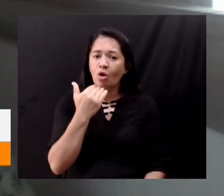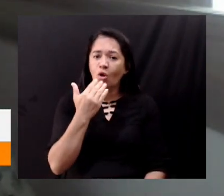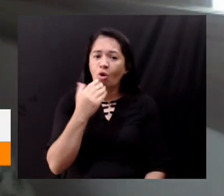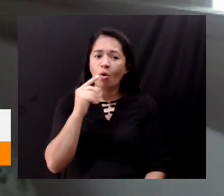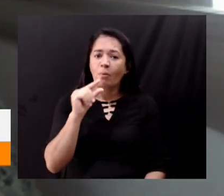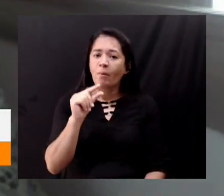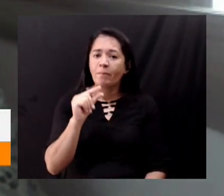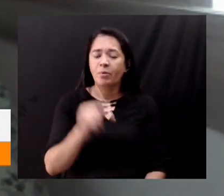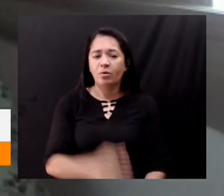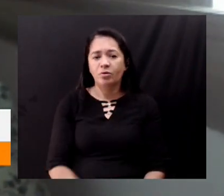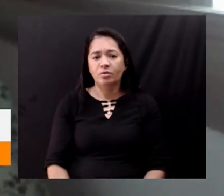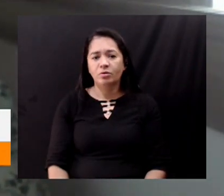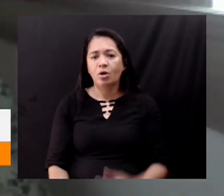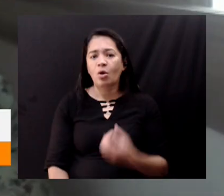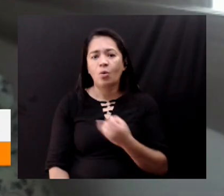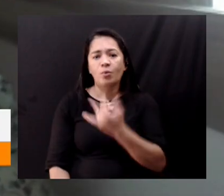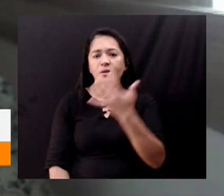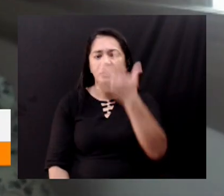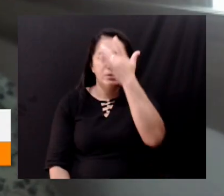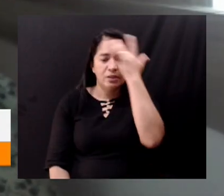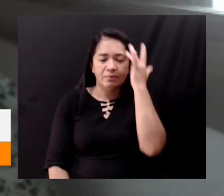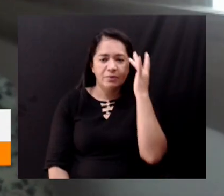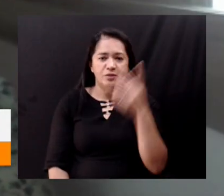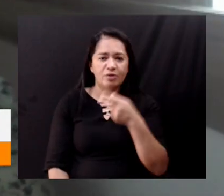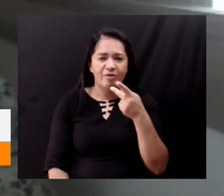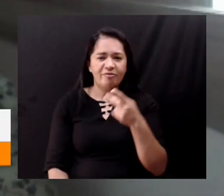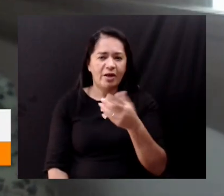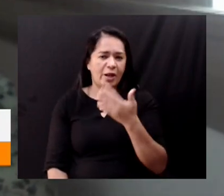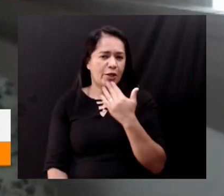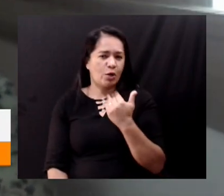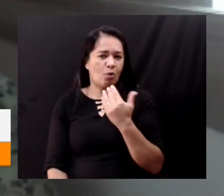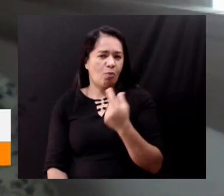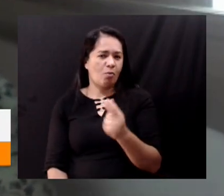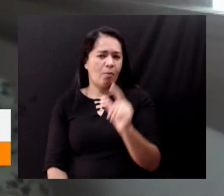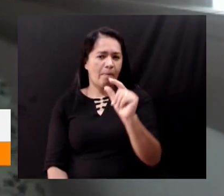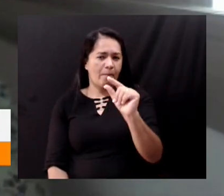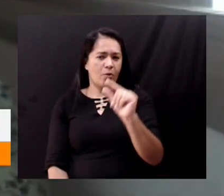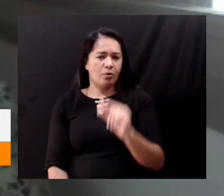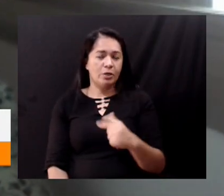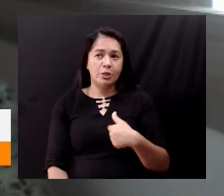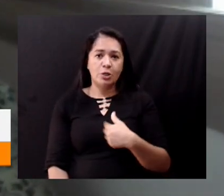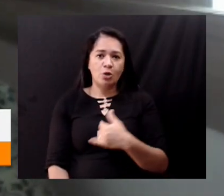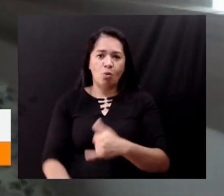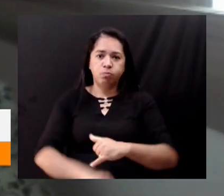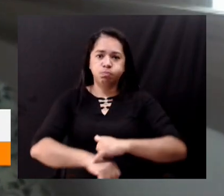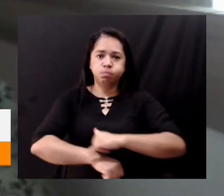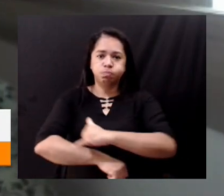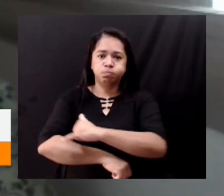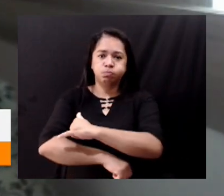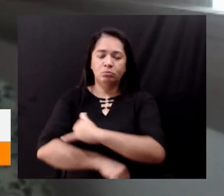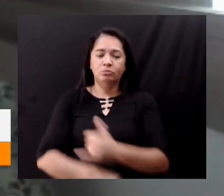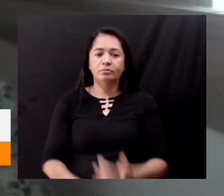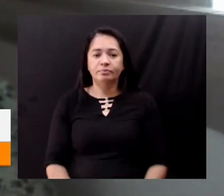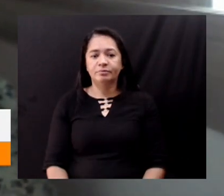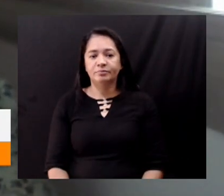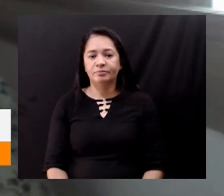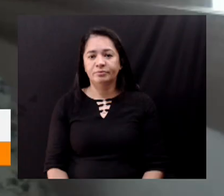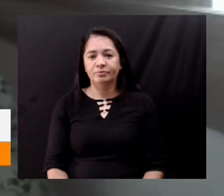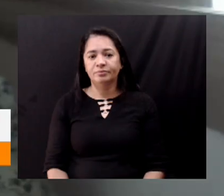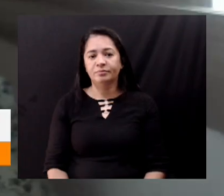Nossa, eu não como tanto assim e estou engordando. Vai entrar muito naquilo que a Bruna estava falando